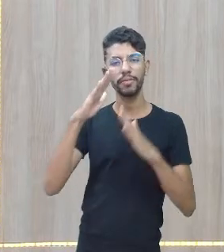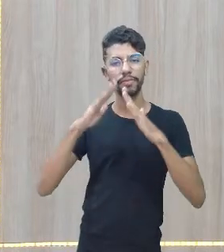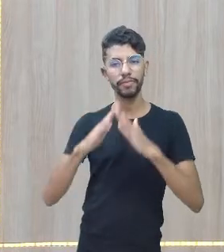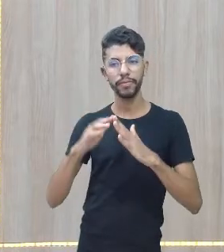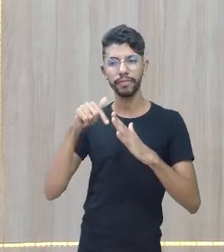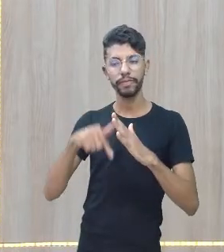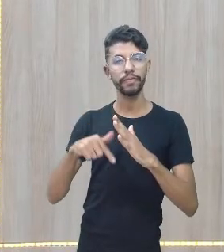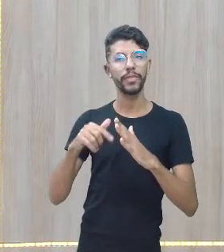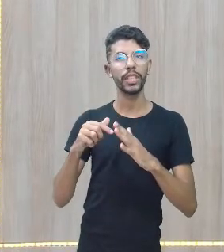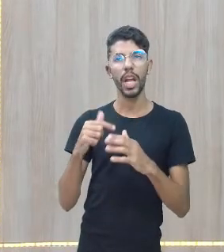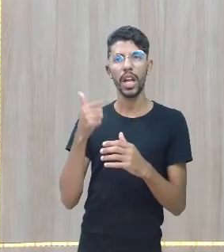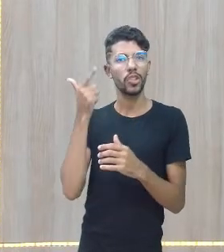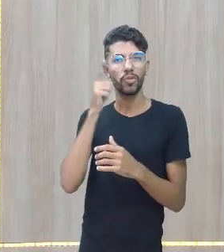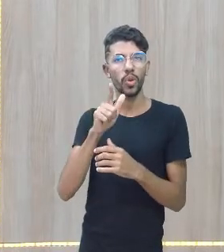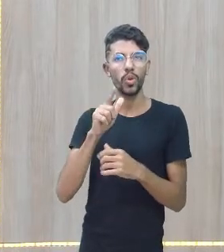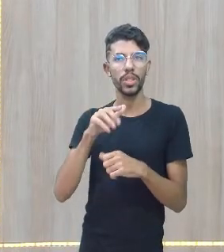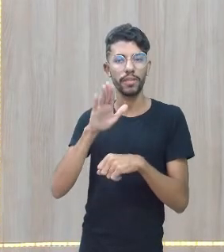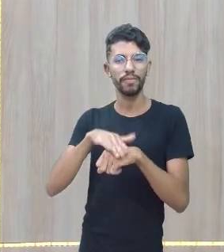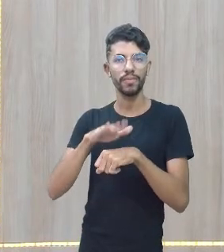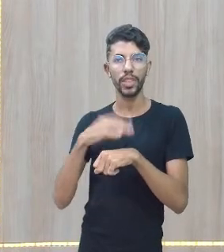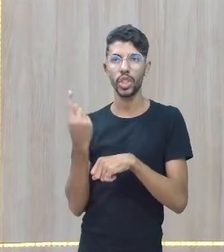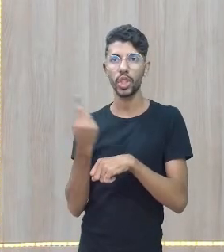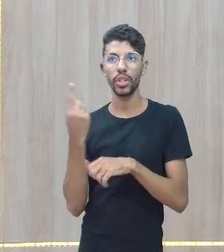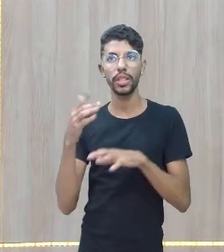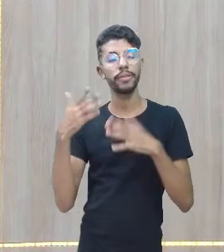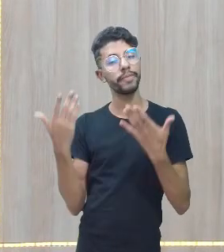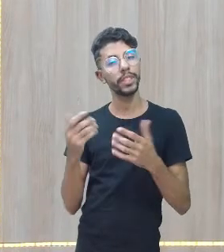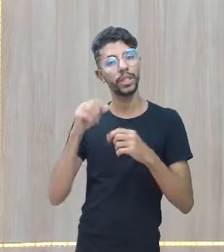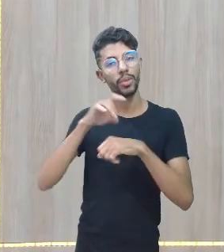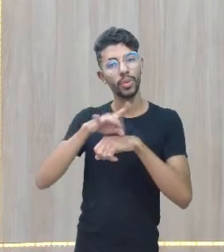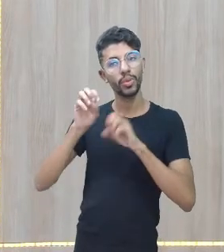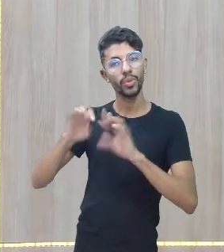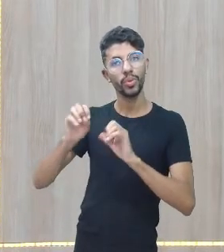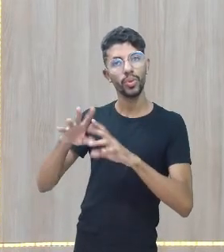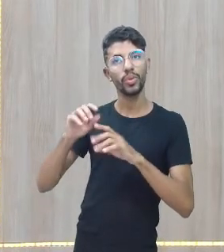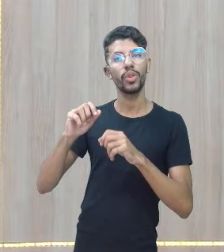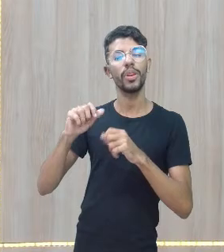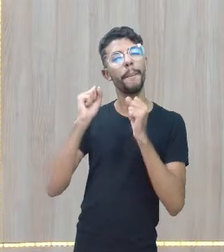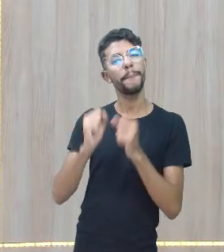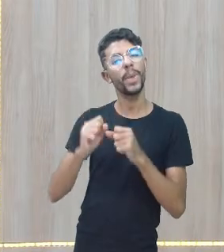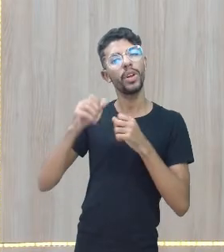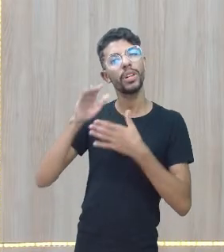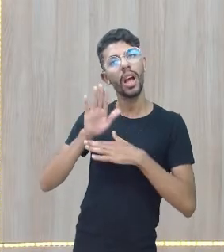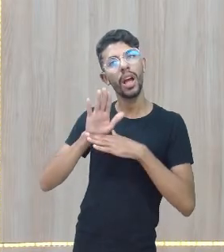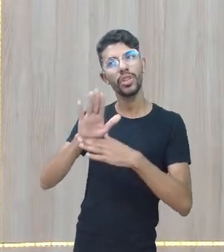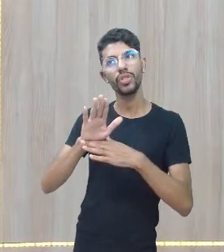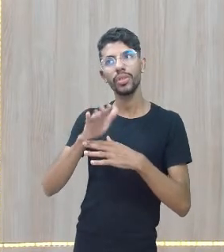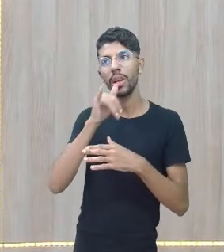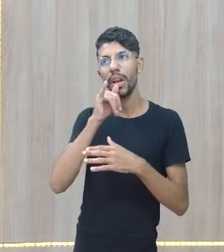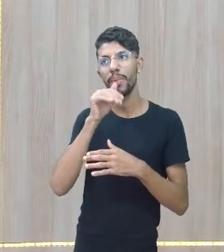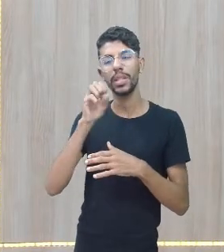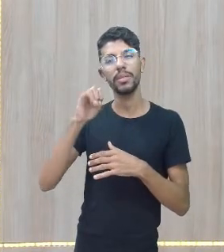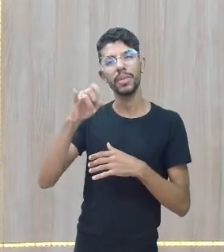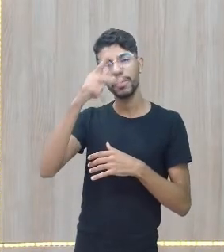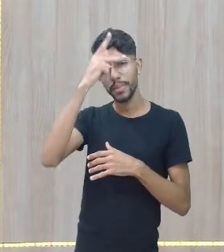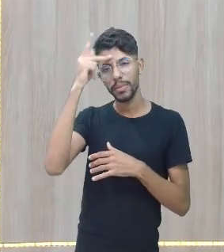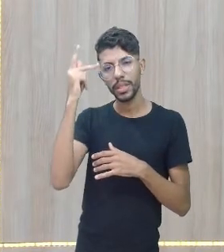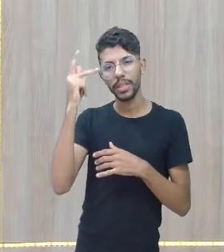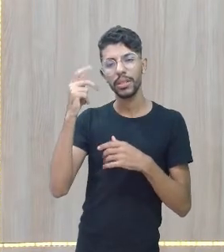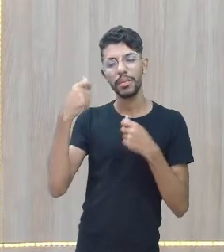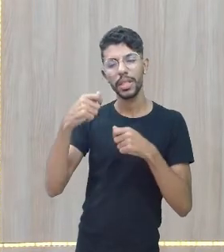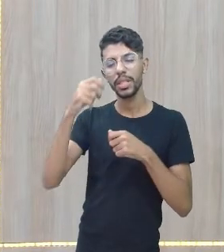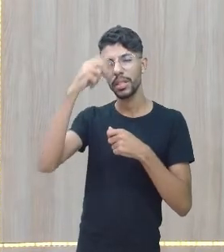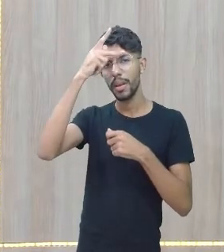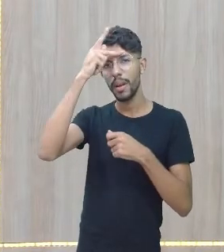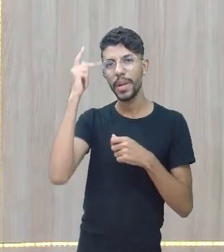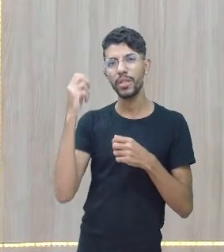estudar sozinho, o tutorial pode lhe ajudar nesse sentido do intermédio, né? Se eu preciso de alguém que possa me